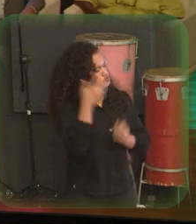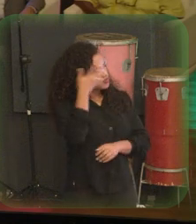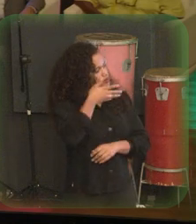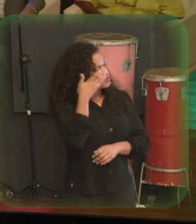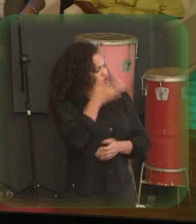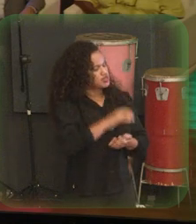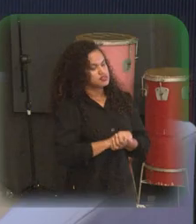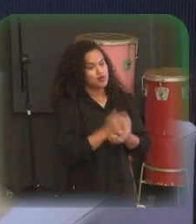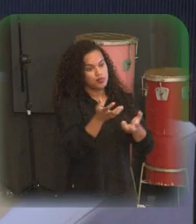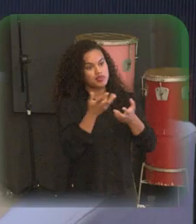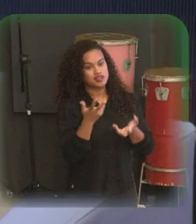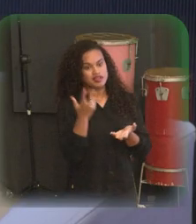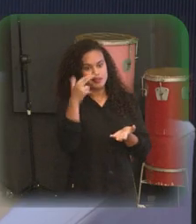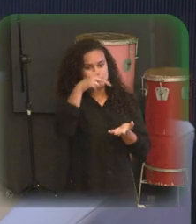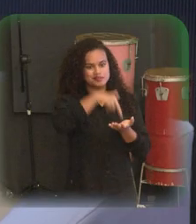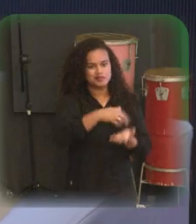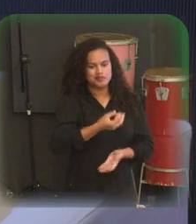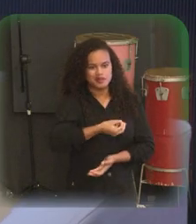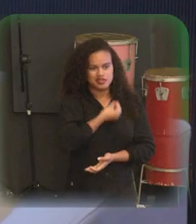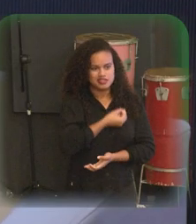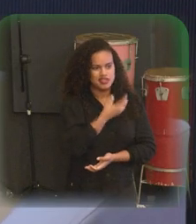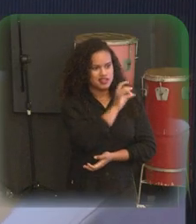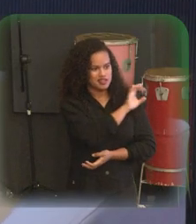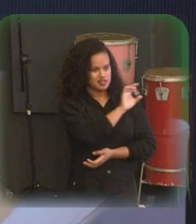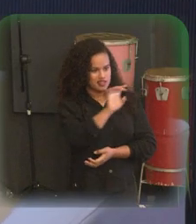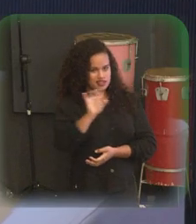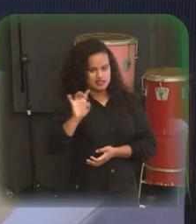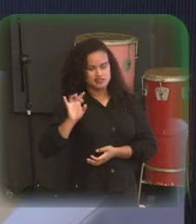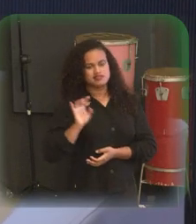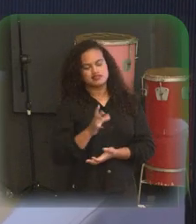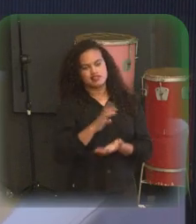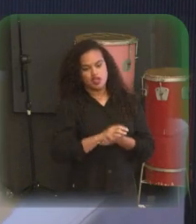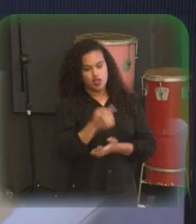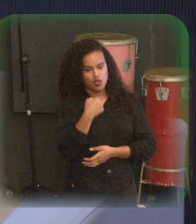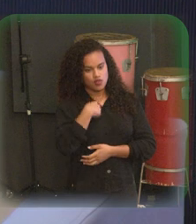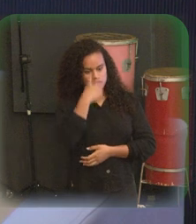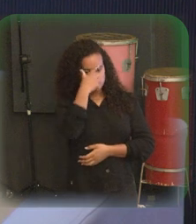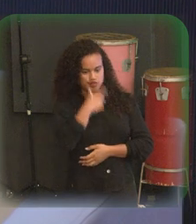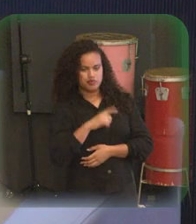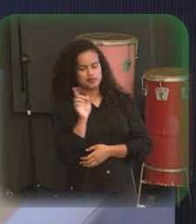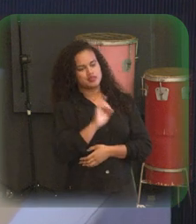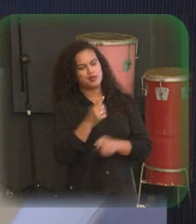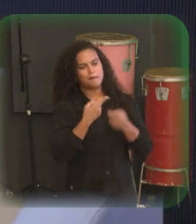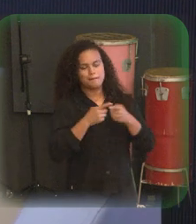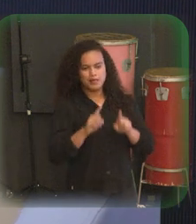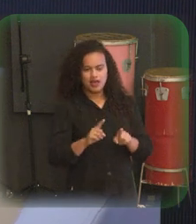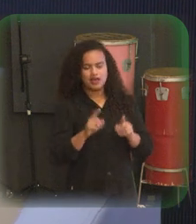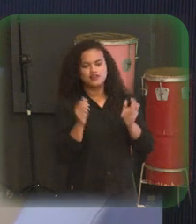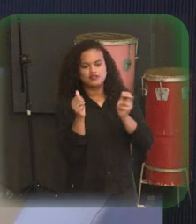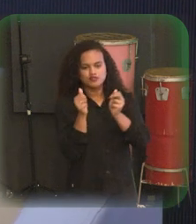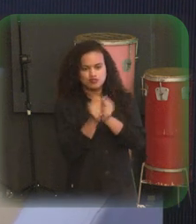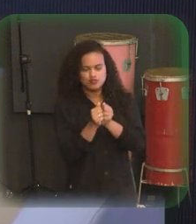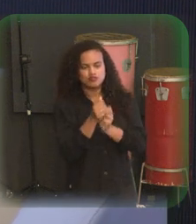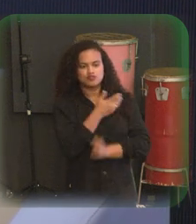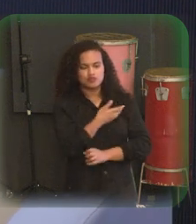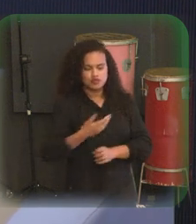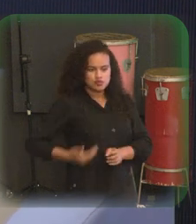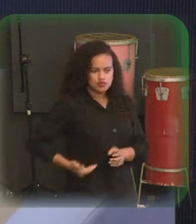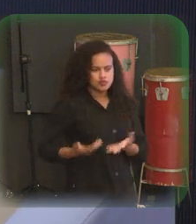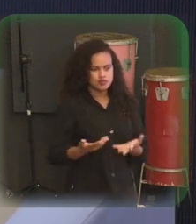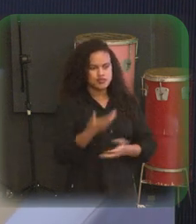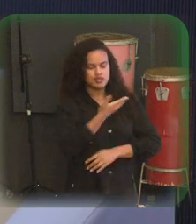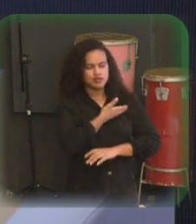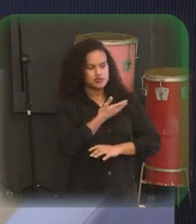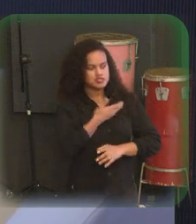presente na vida de vocês, não só eu diretamente, porque eu sou uma pessoa só, mas através dos enormes braços que a gente tem, das amizades que a gente construiu ao longo